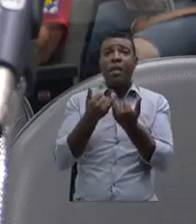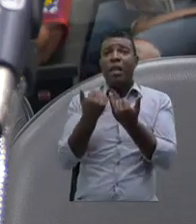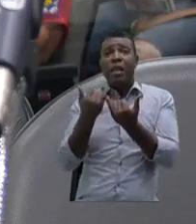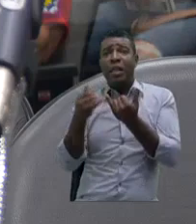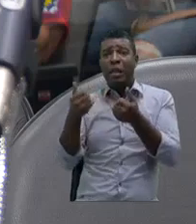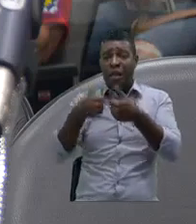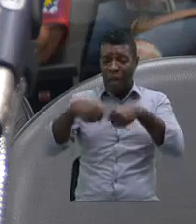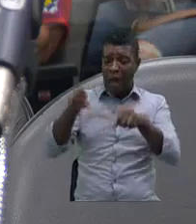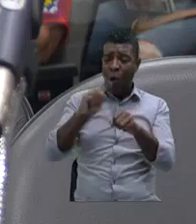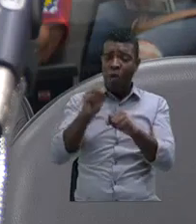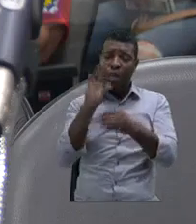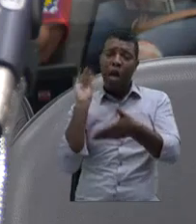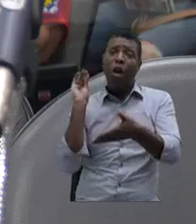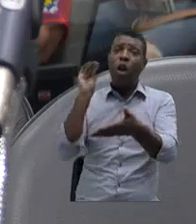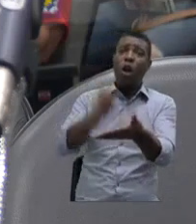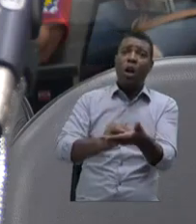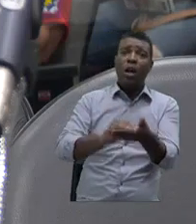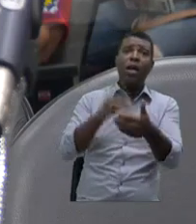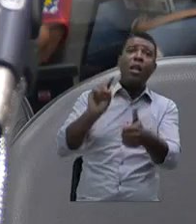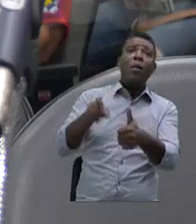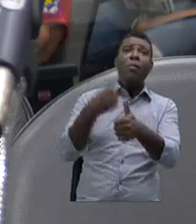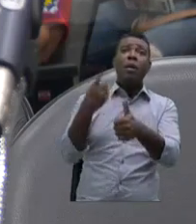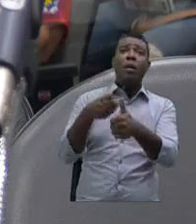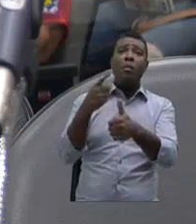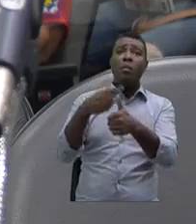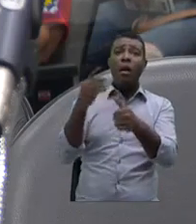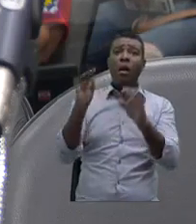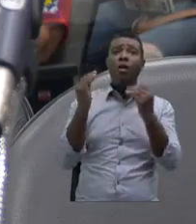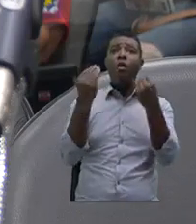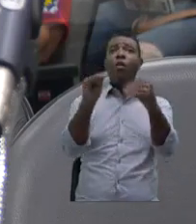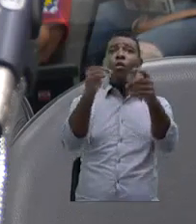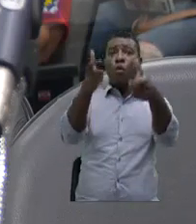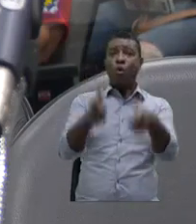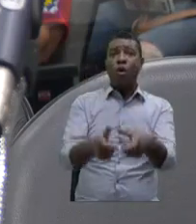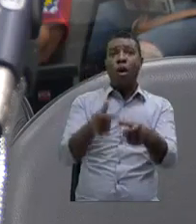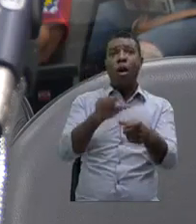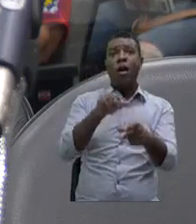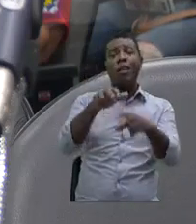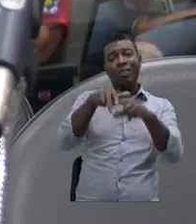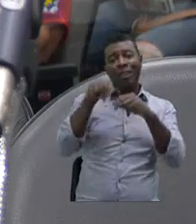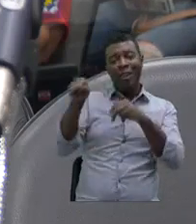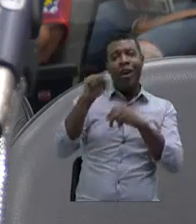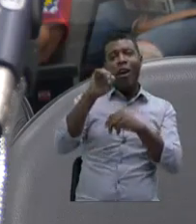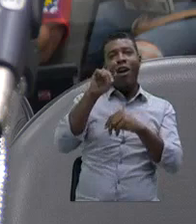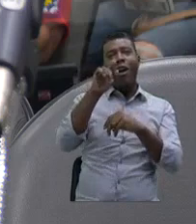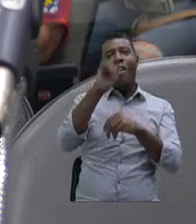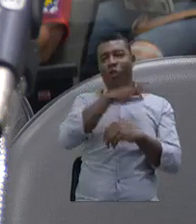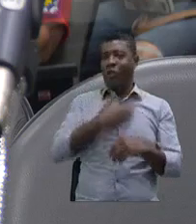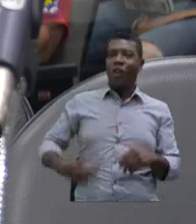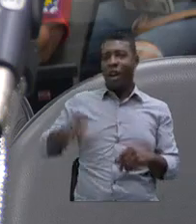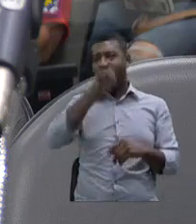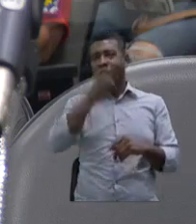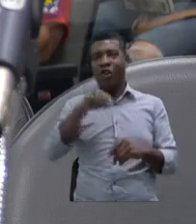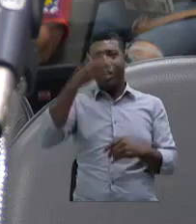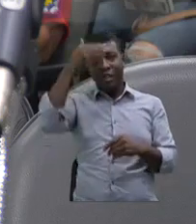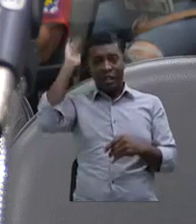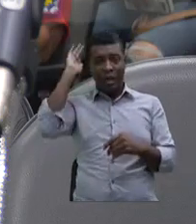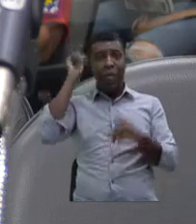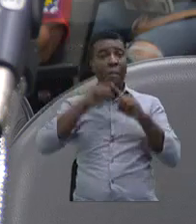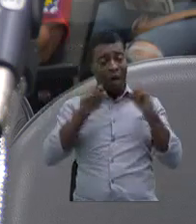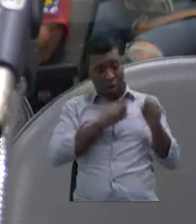como uma prioridade pelo governador Zema. Mas o povo de Minas Gerais tem uma compreensão muito grande